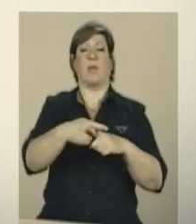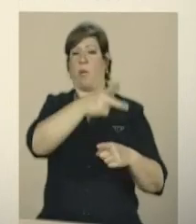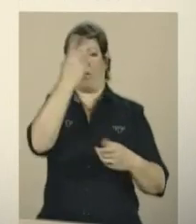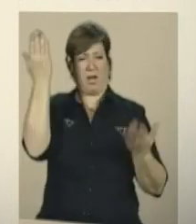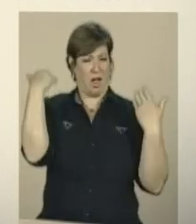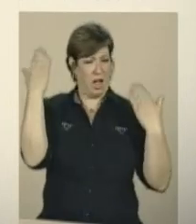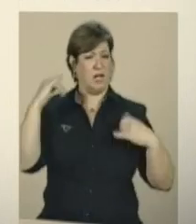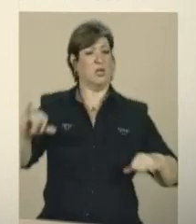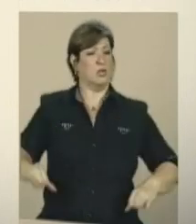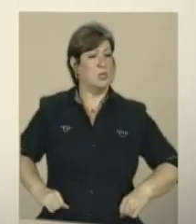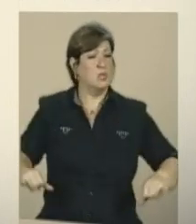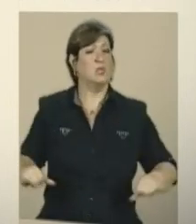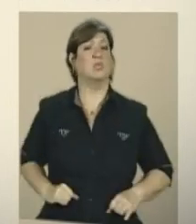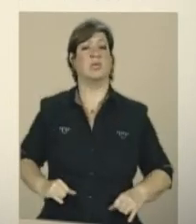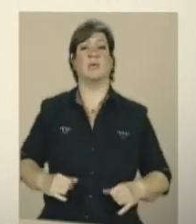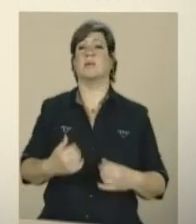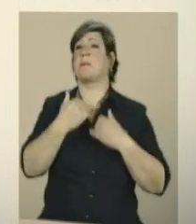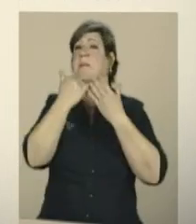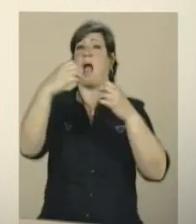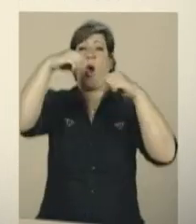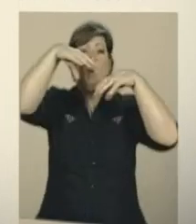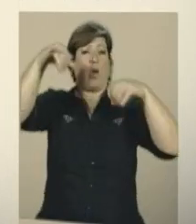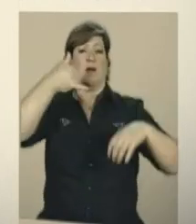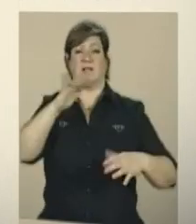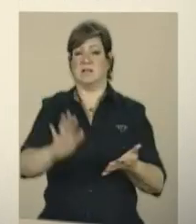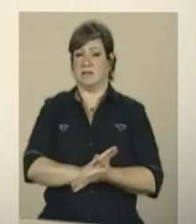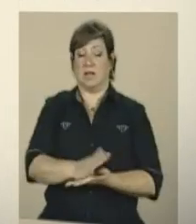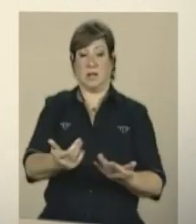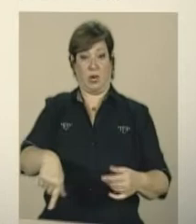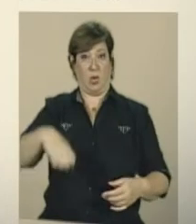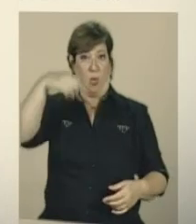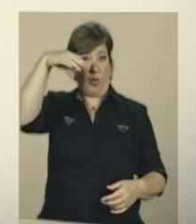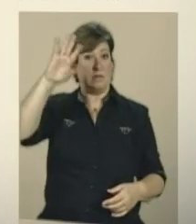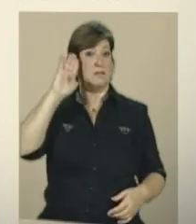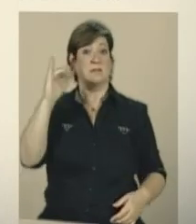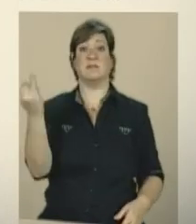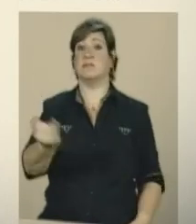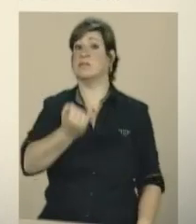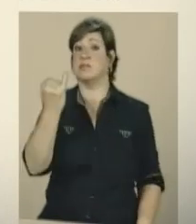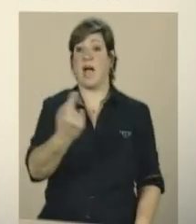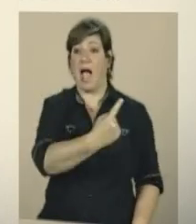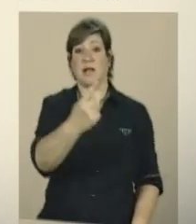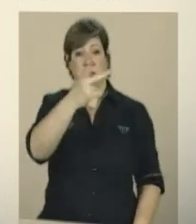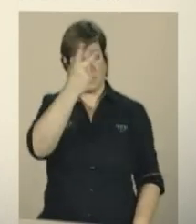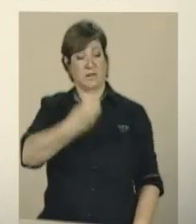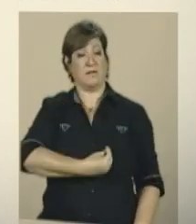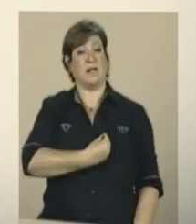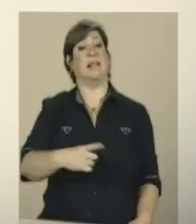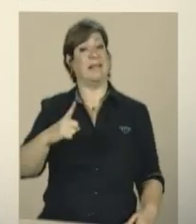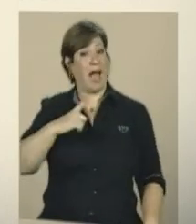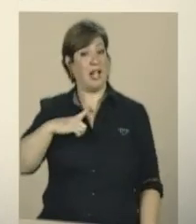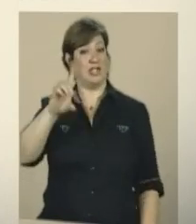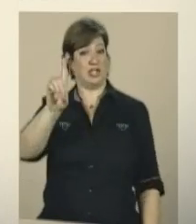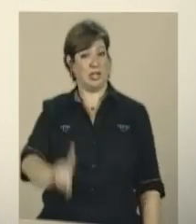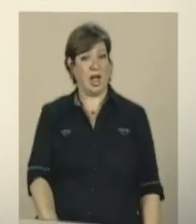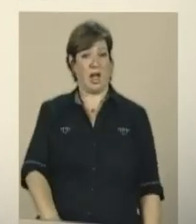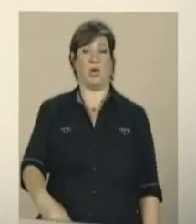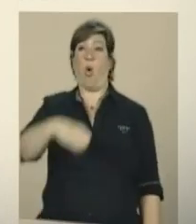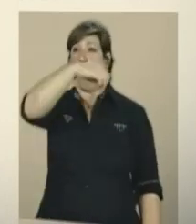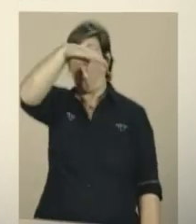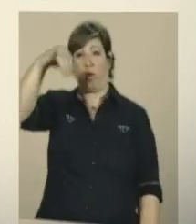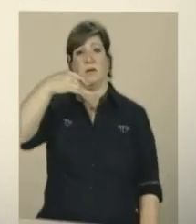brasileiro porque sempre estivemos convencidos Que luz elétrica é um direito de cada brasileiro de cada família